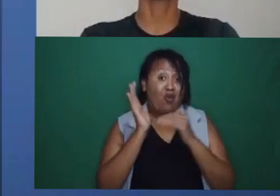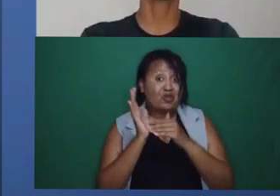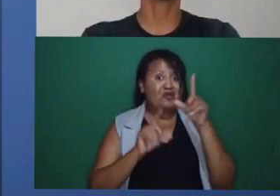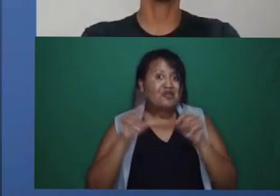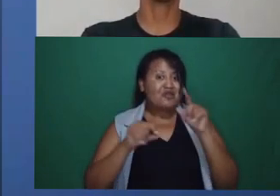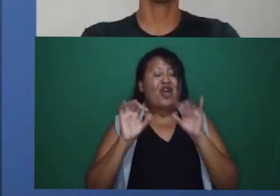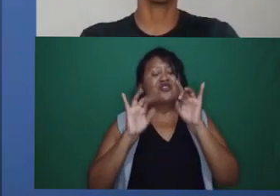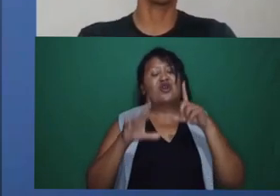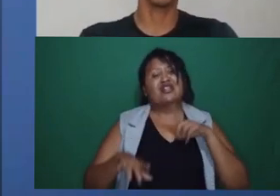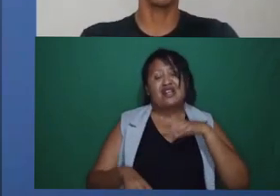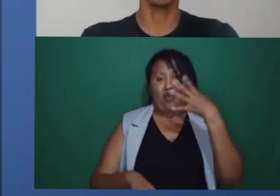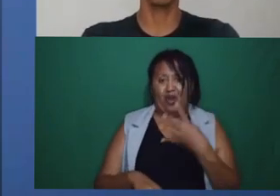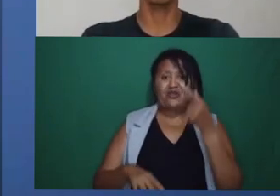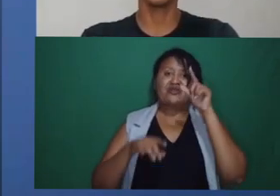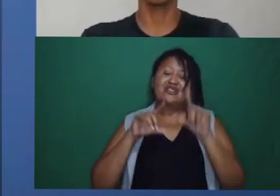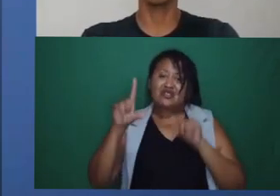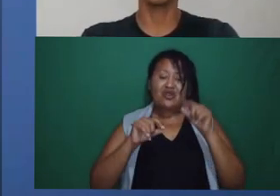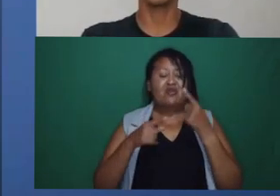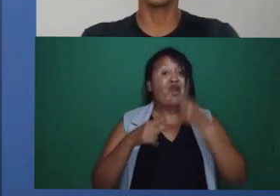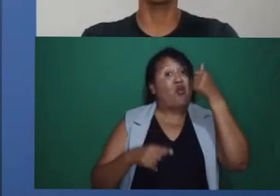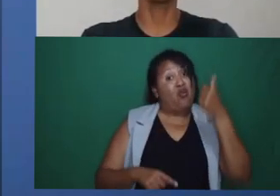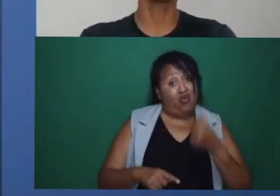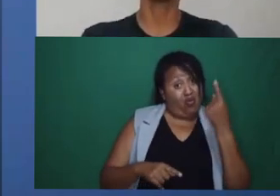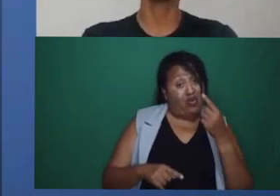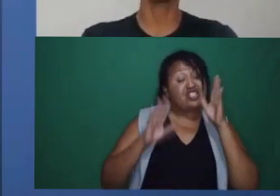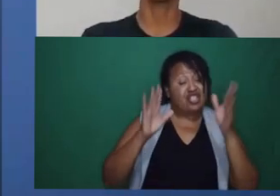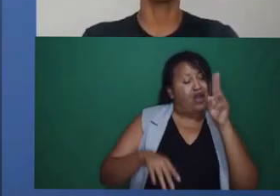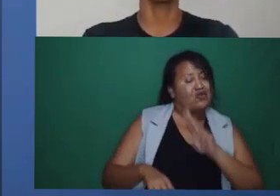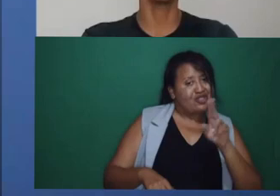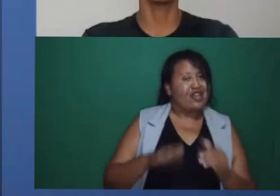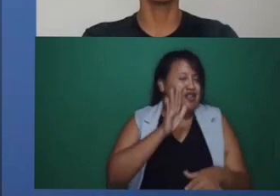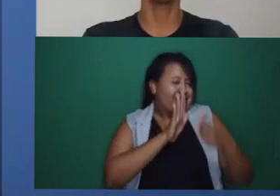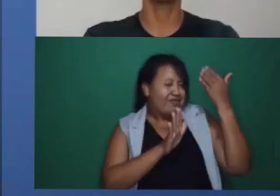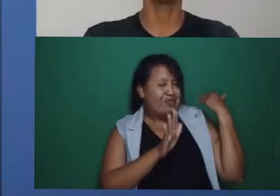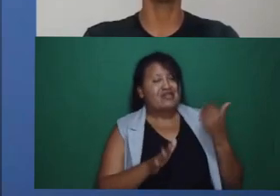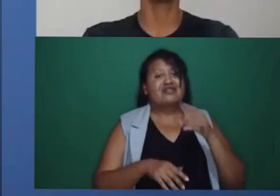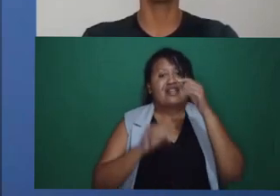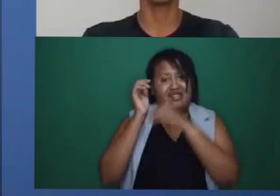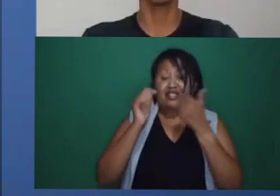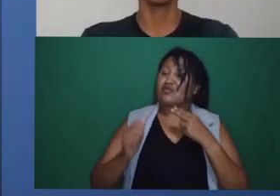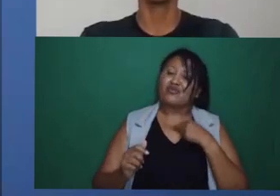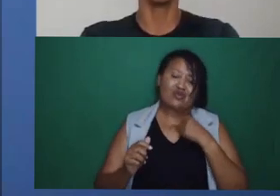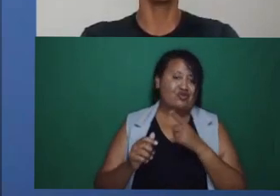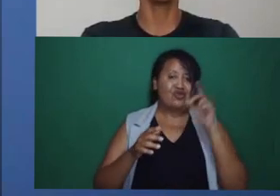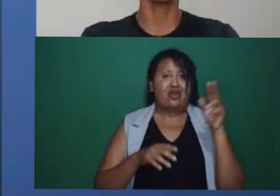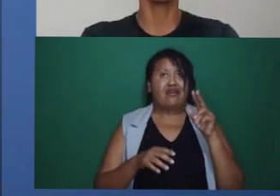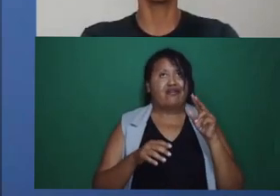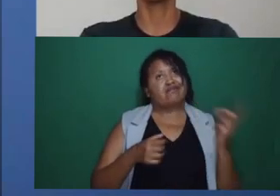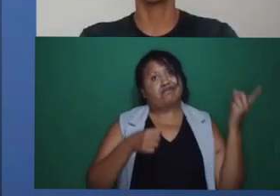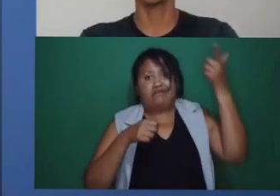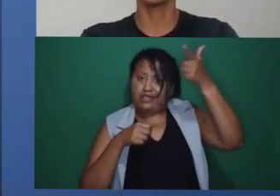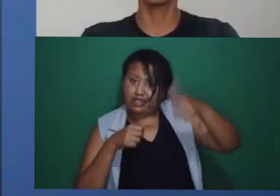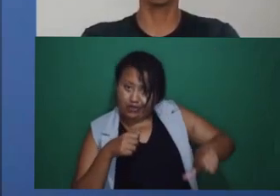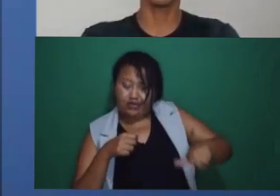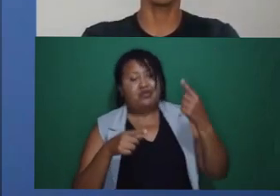opção só terei quatro opções por quê Porque um eu já usei lá no início da senha e eu não posso repetir porque são distintas